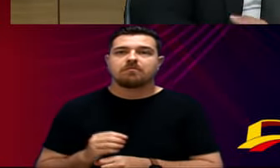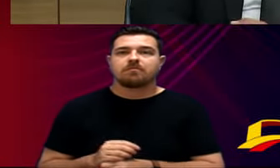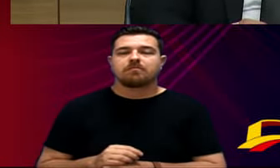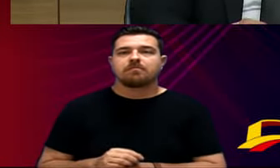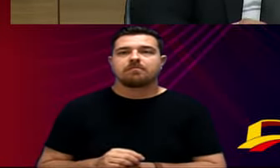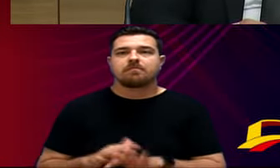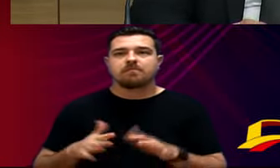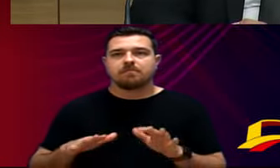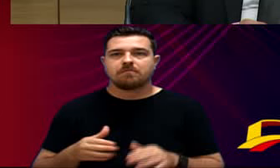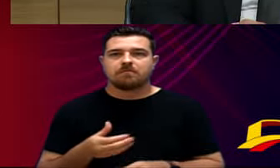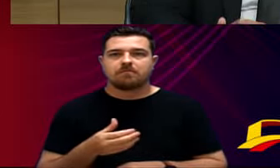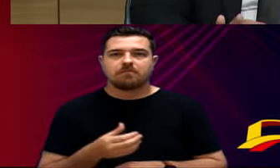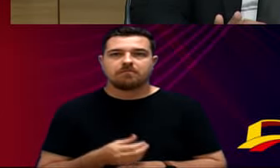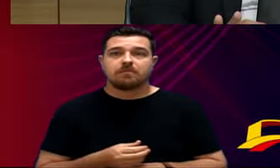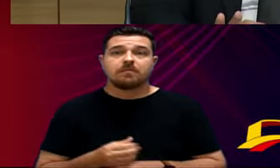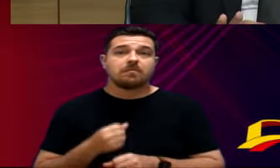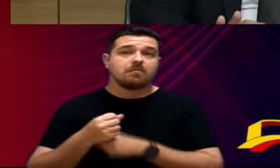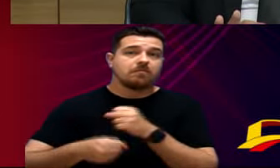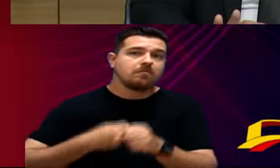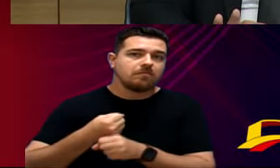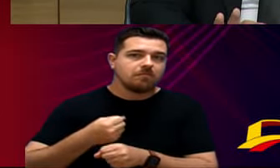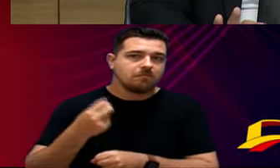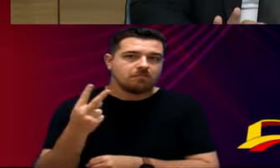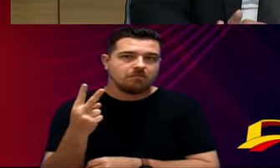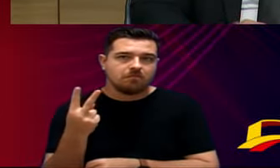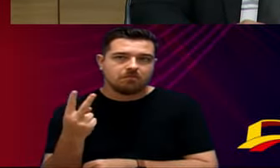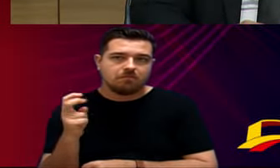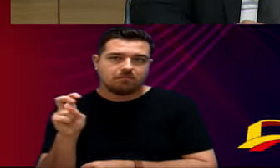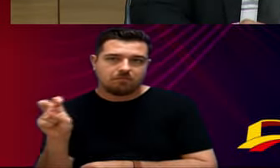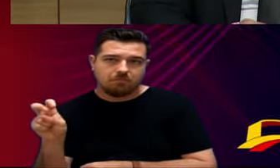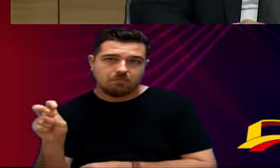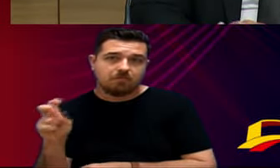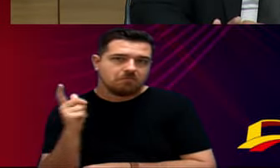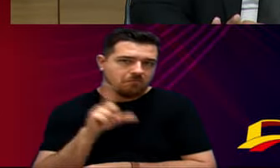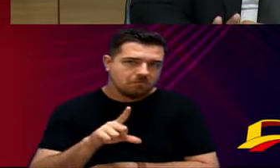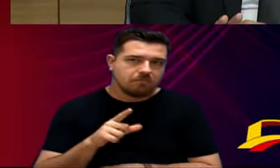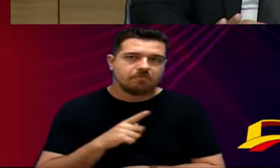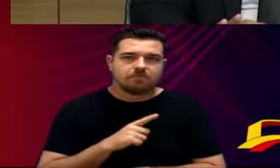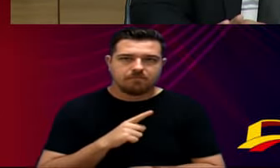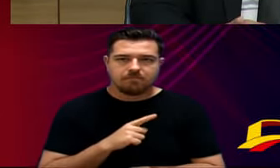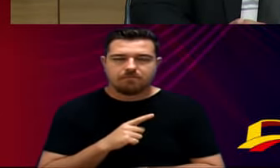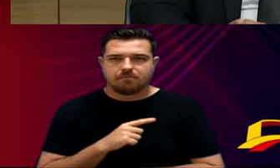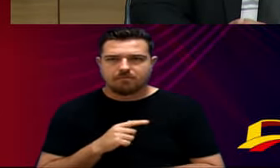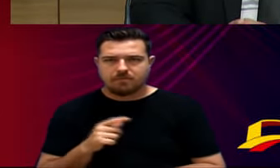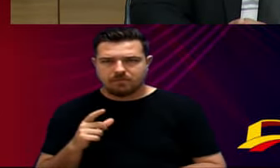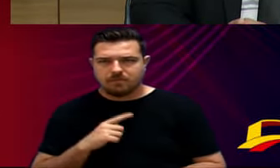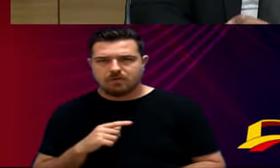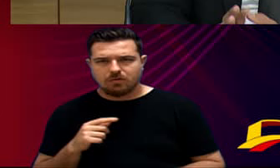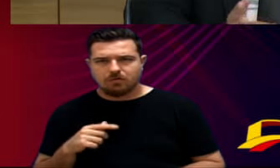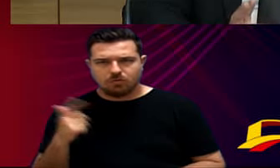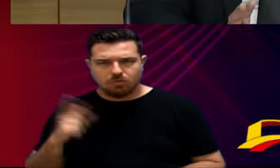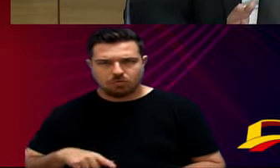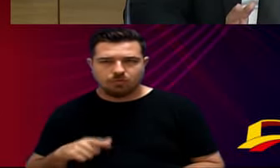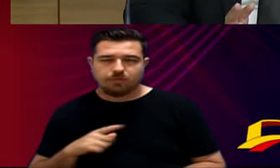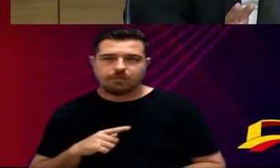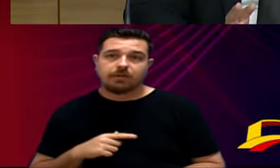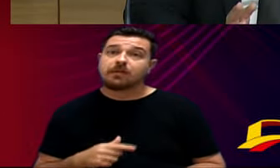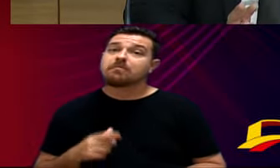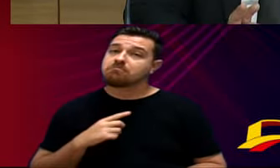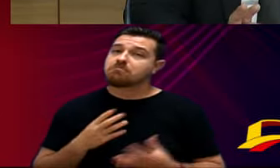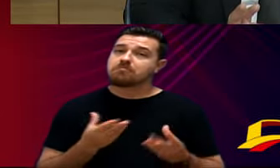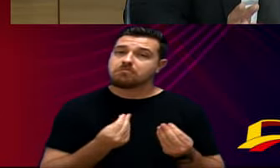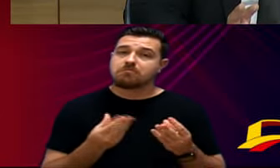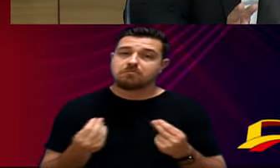2023 tem alguma previsão pro ano que vem para que tenha também Quem não passou no último ou né Para que porque tem pessoas que ainda